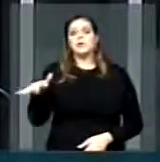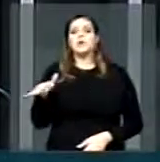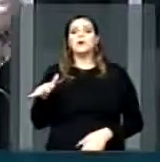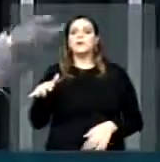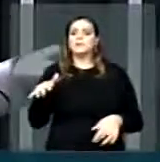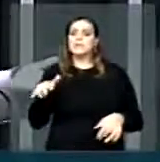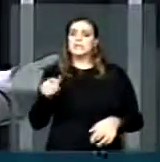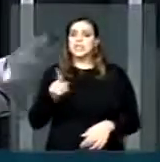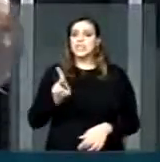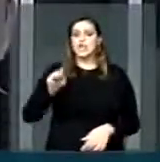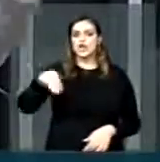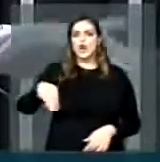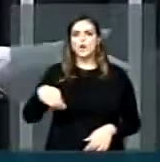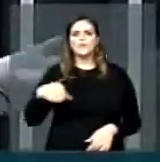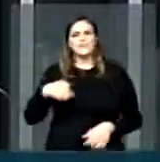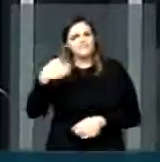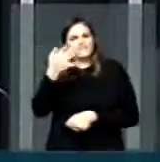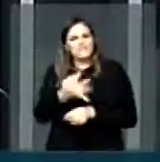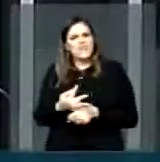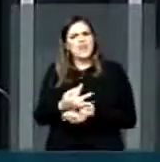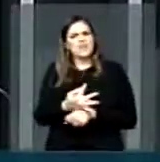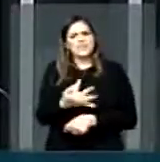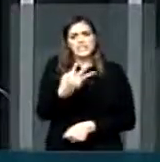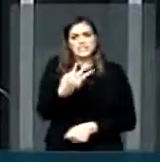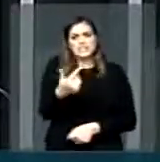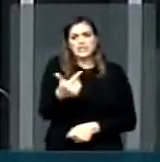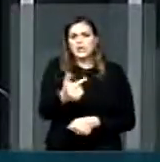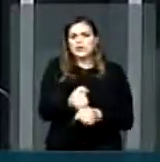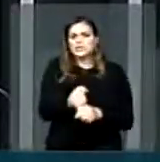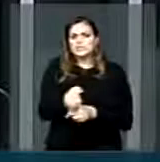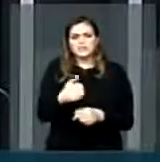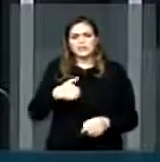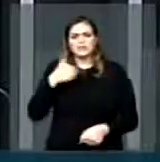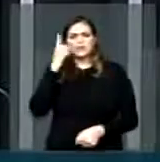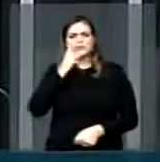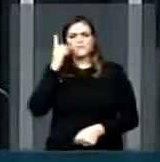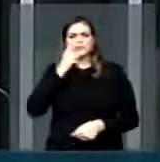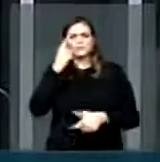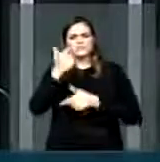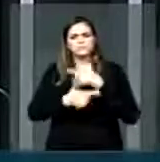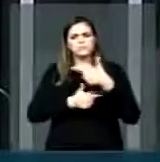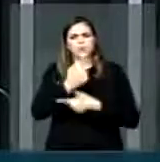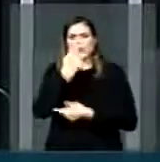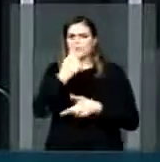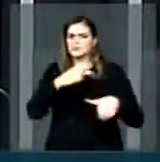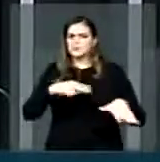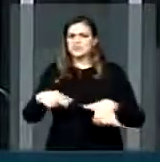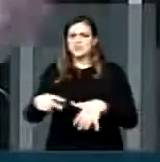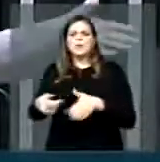direito também. São férias, depois de 32 anos de deputado, eu vou tirar essa semana de férias,